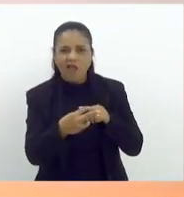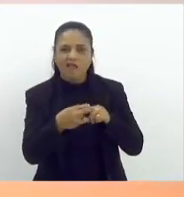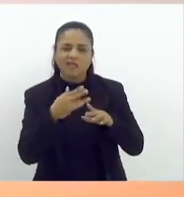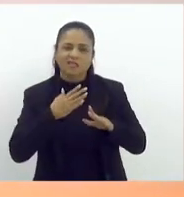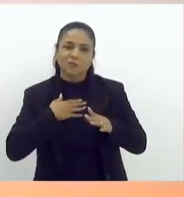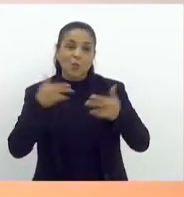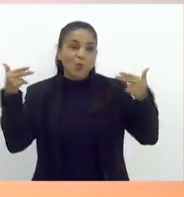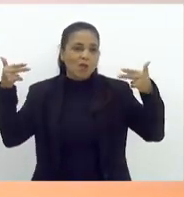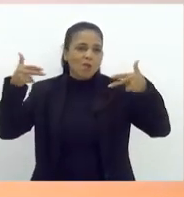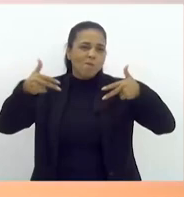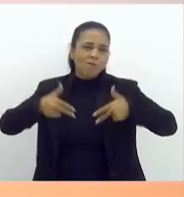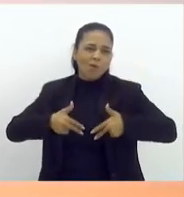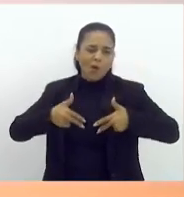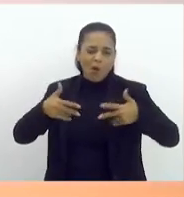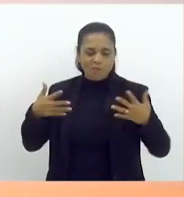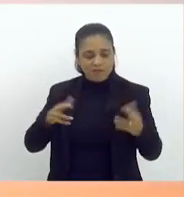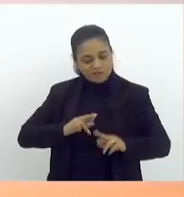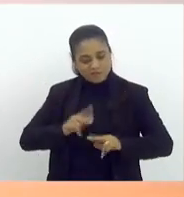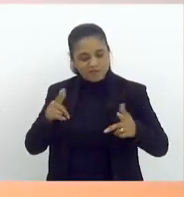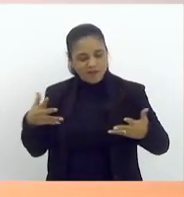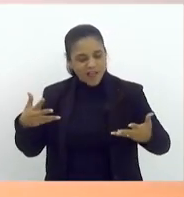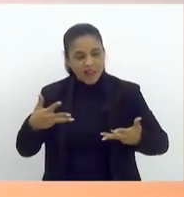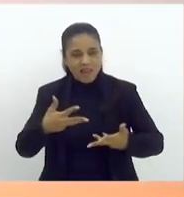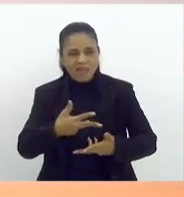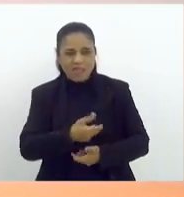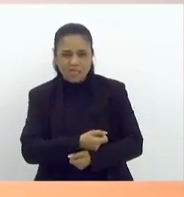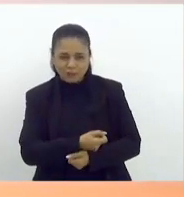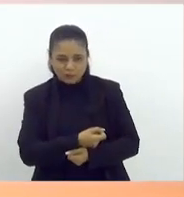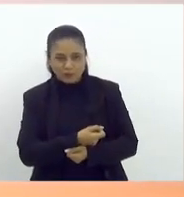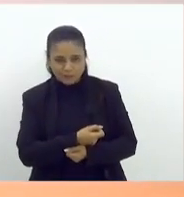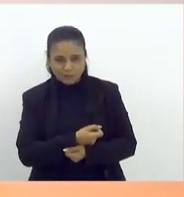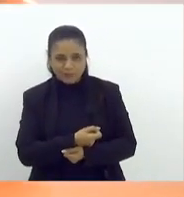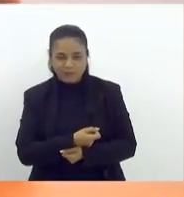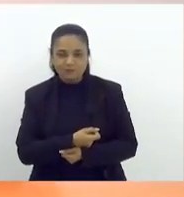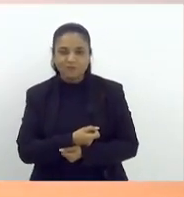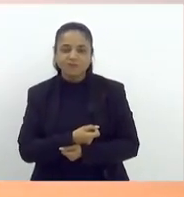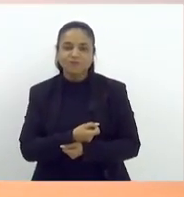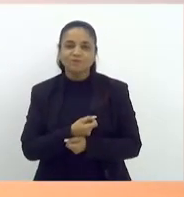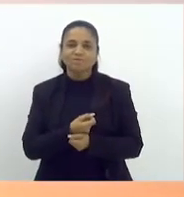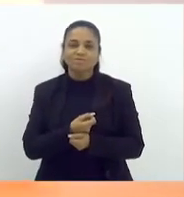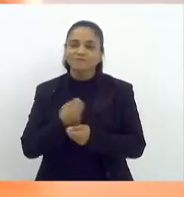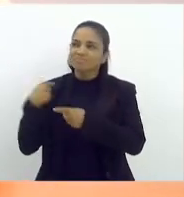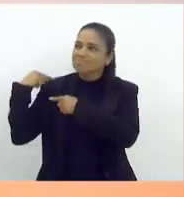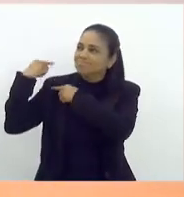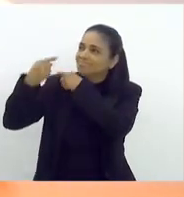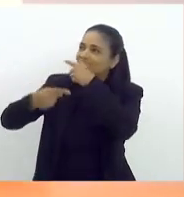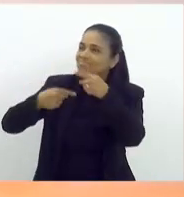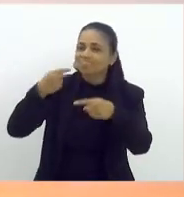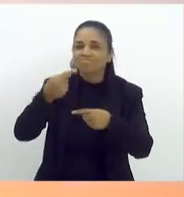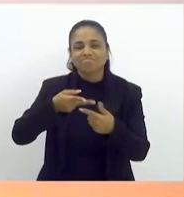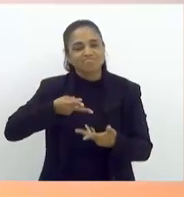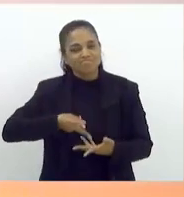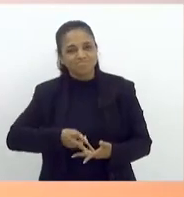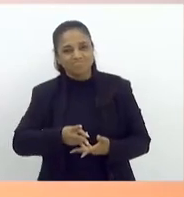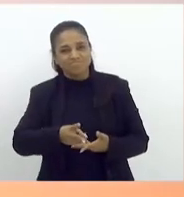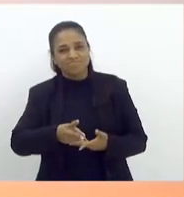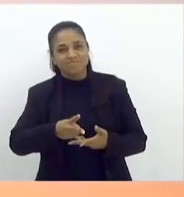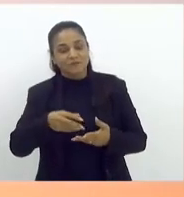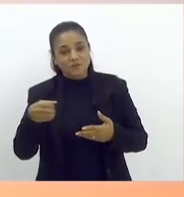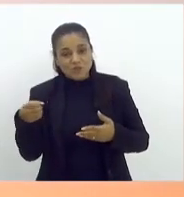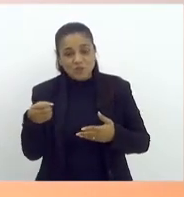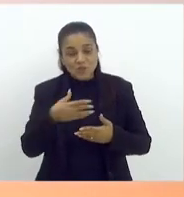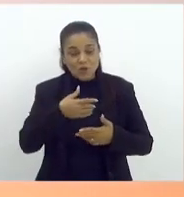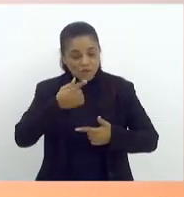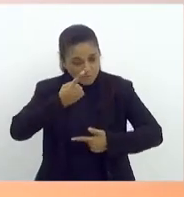que isso do hip hop é muito muito lindo isso que a gente faz é muito lindo da gente pegar as nossas origens da gente dar continuidade a elas com uma nova